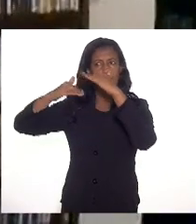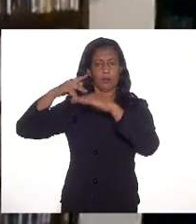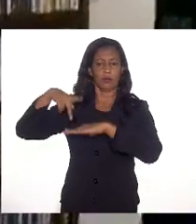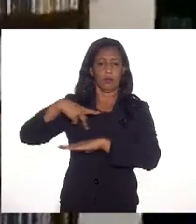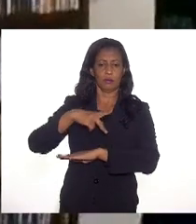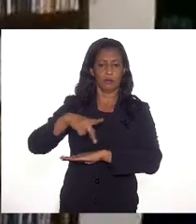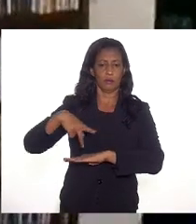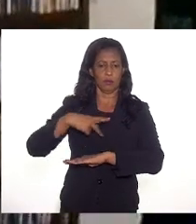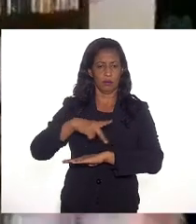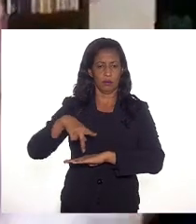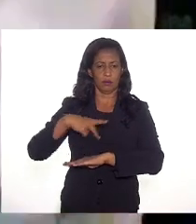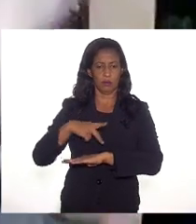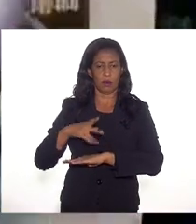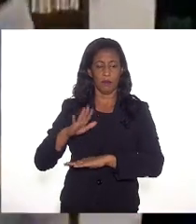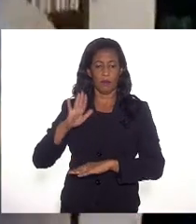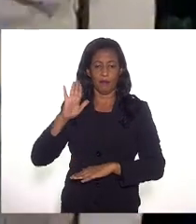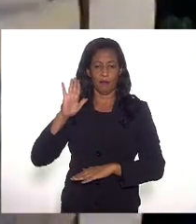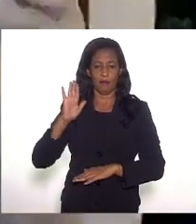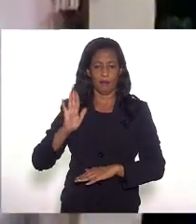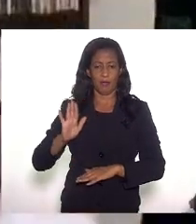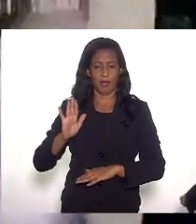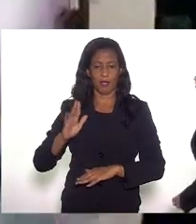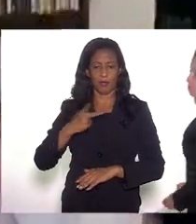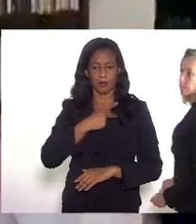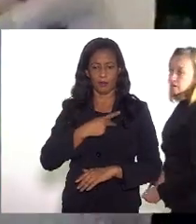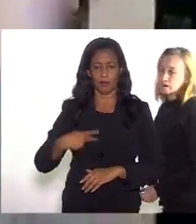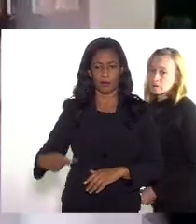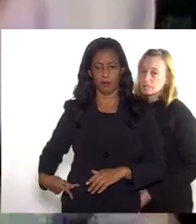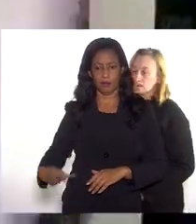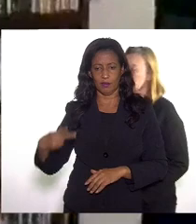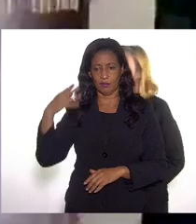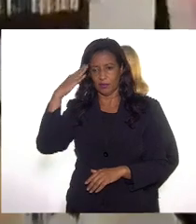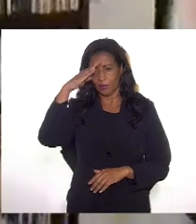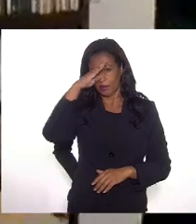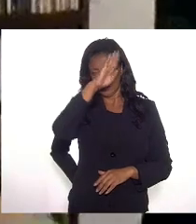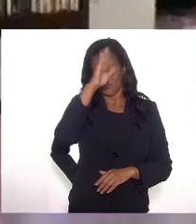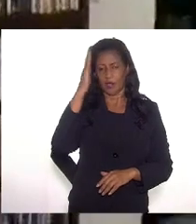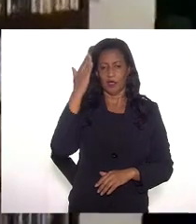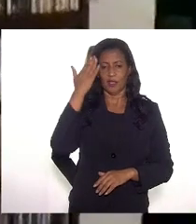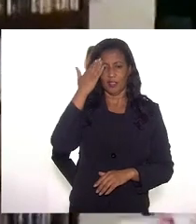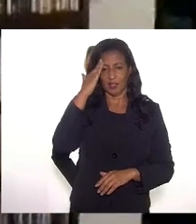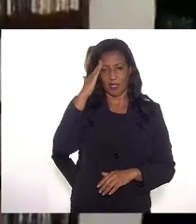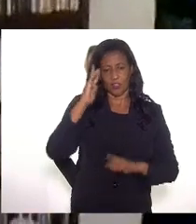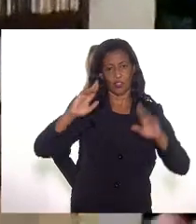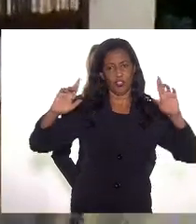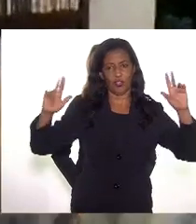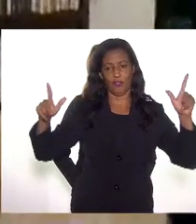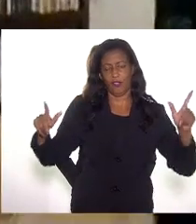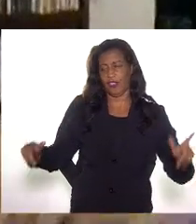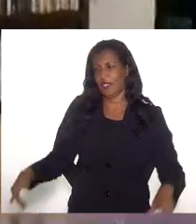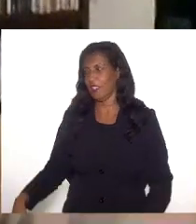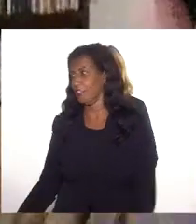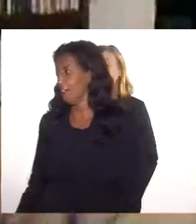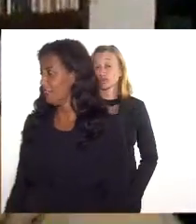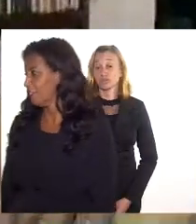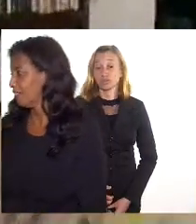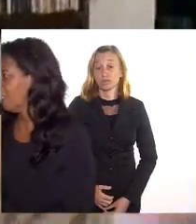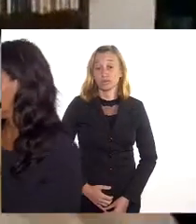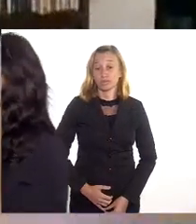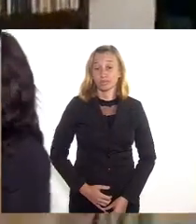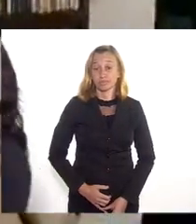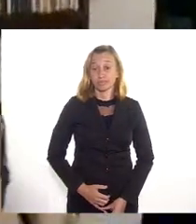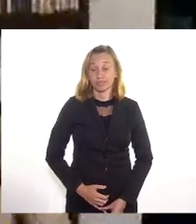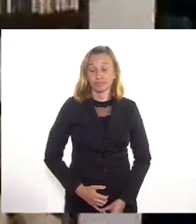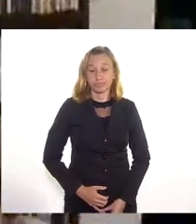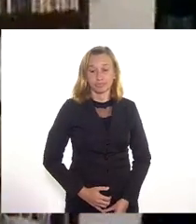nosso país mas o presidente da república entende que não é desta maneira tem que ter conflito